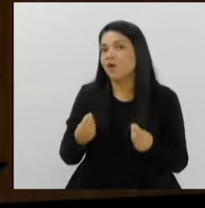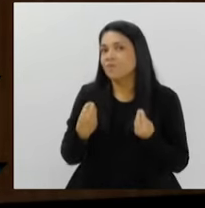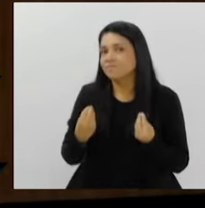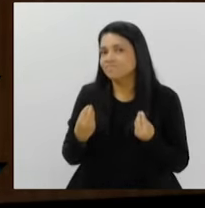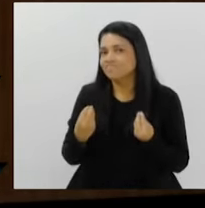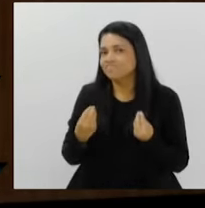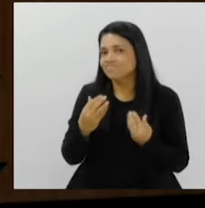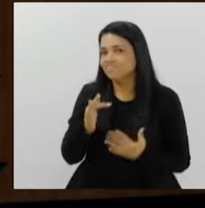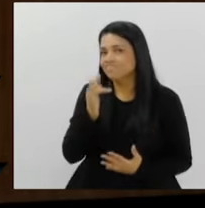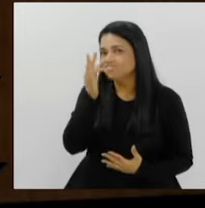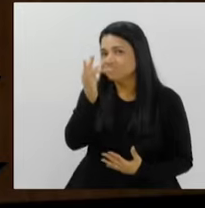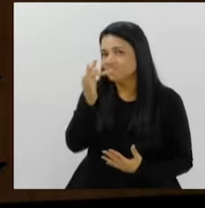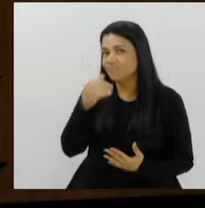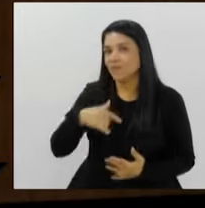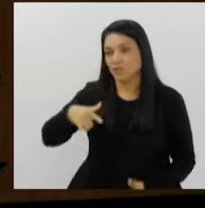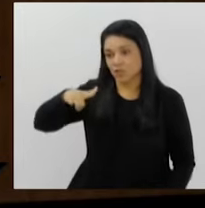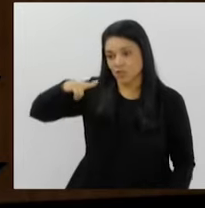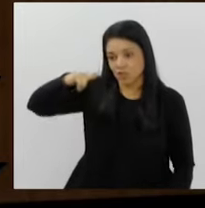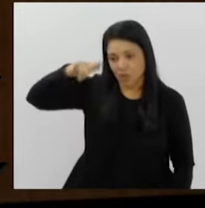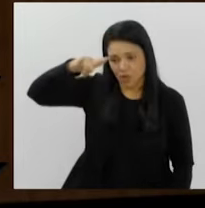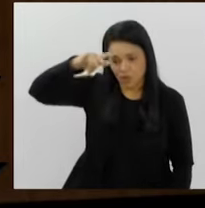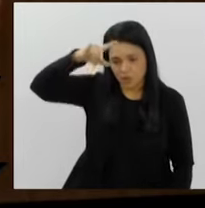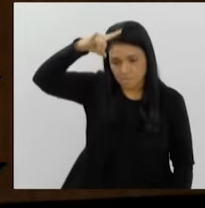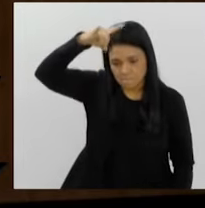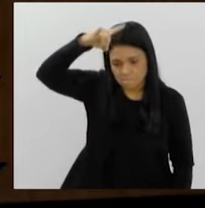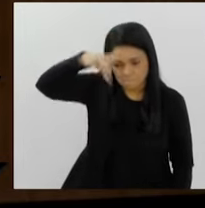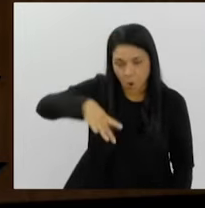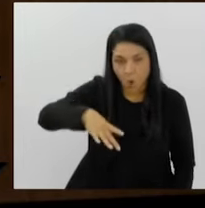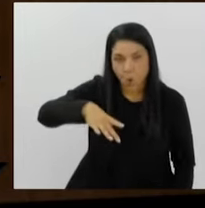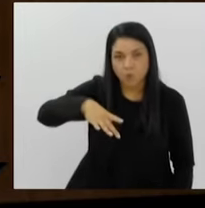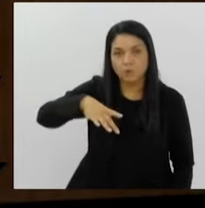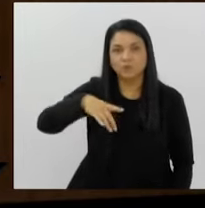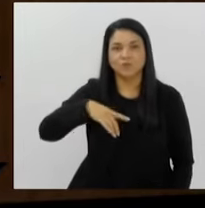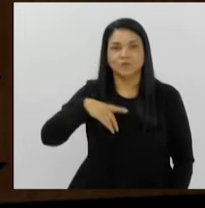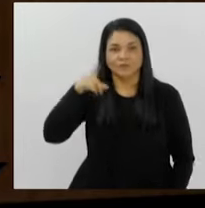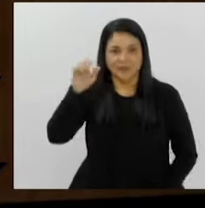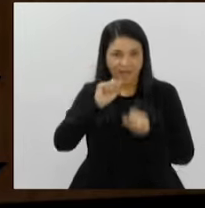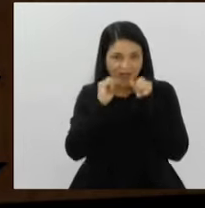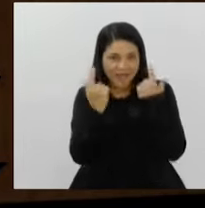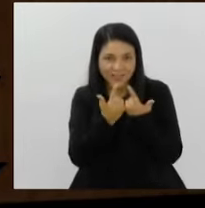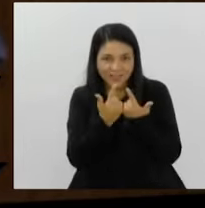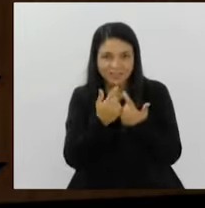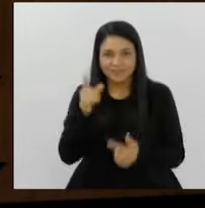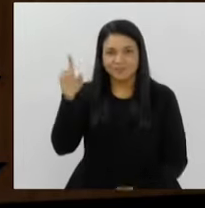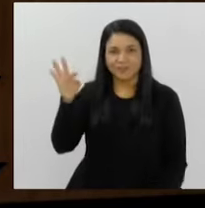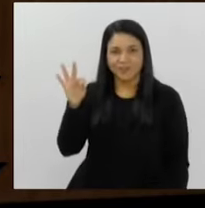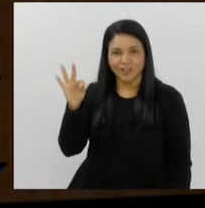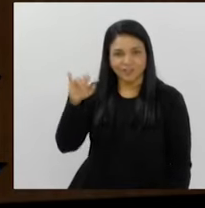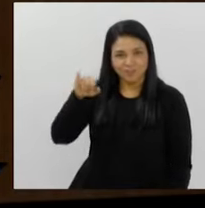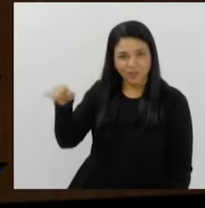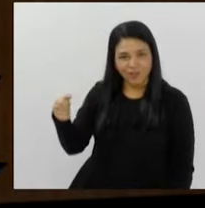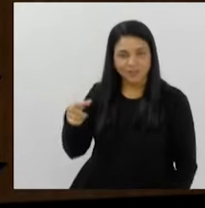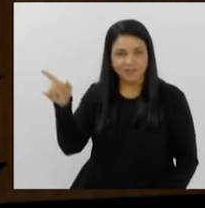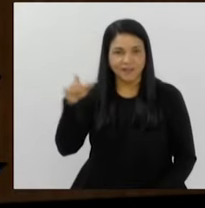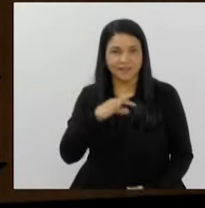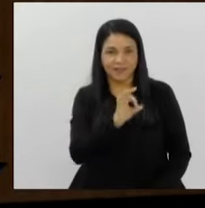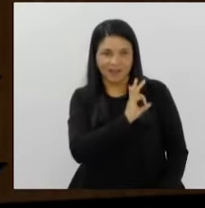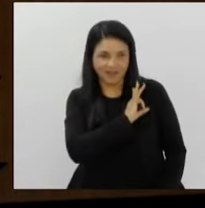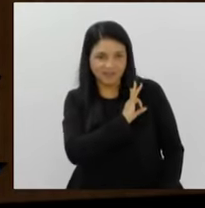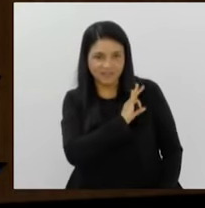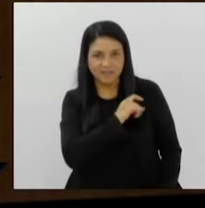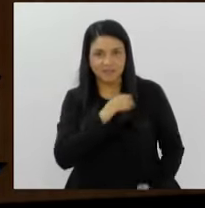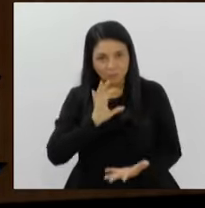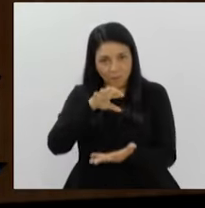Vai esperar um drone lançar uma granada no TJ, na Alerj, na delegacia, no batalhão? É